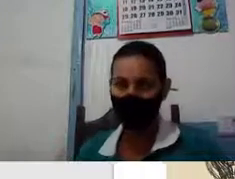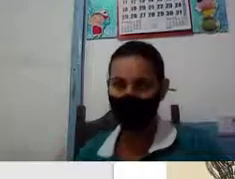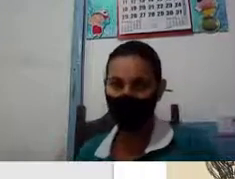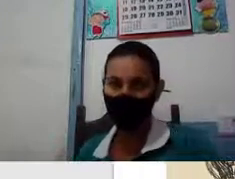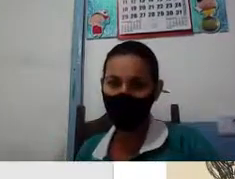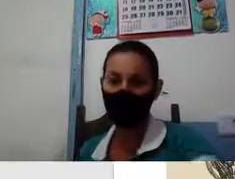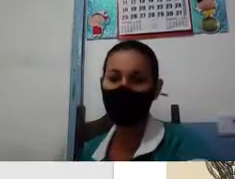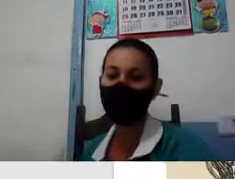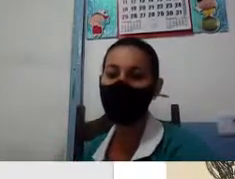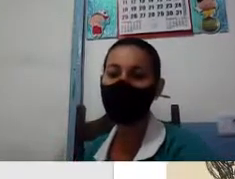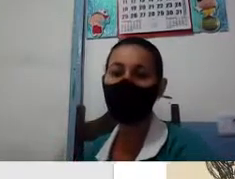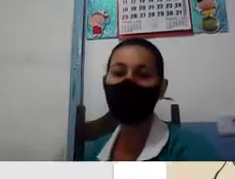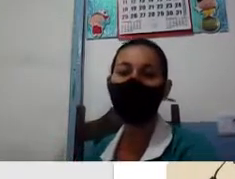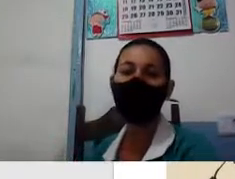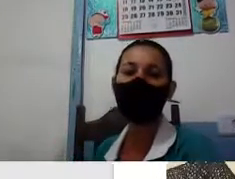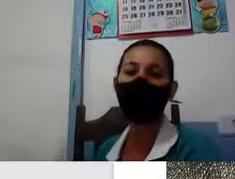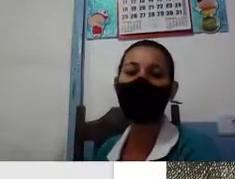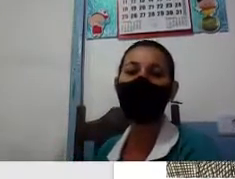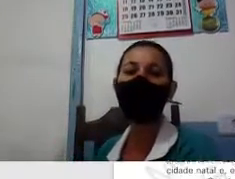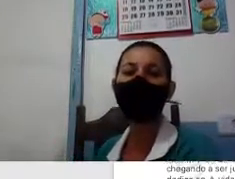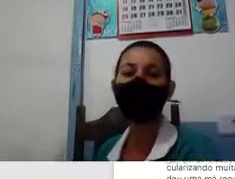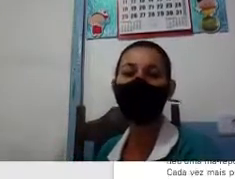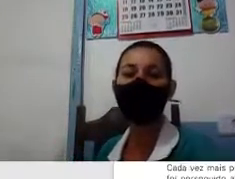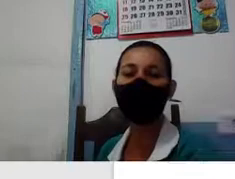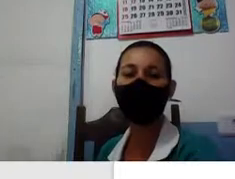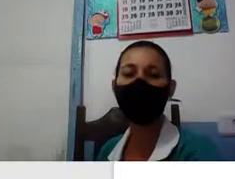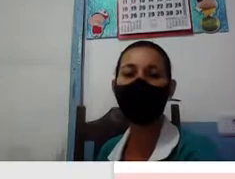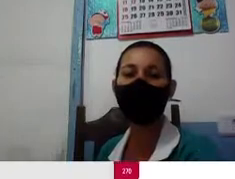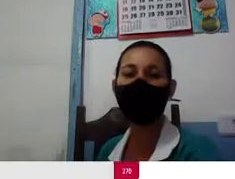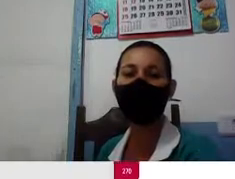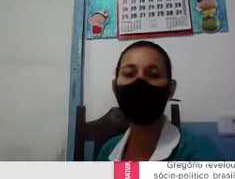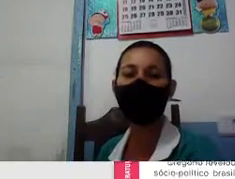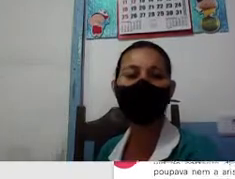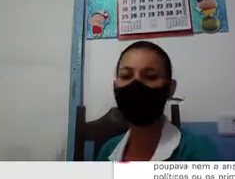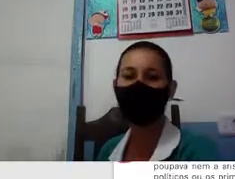têm aí também, né? Arcadismo, ele vem... Agora, o arcadismo